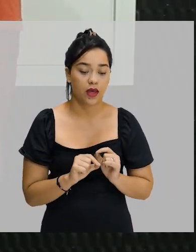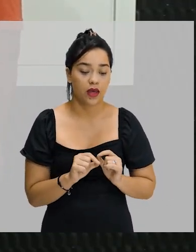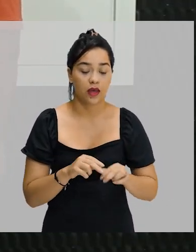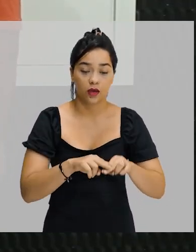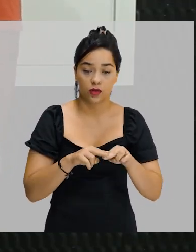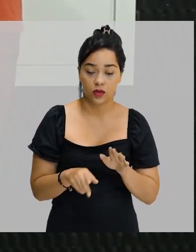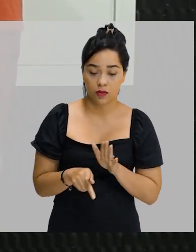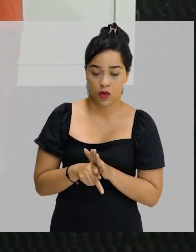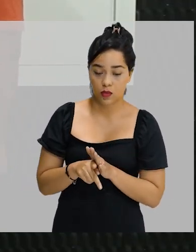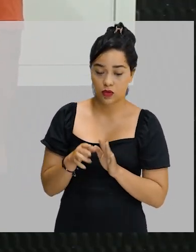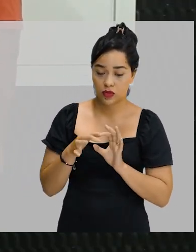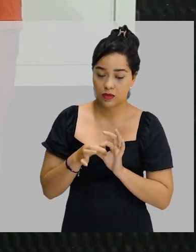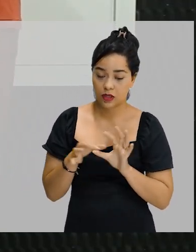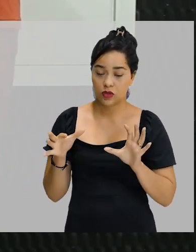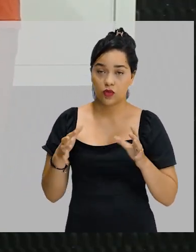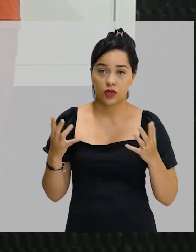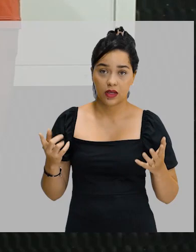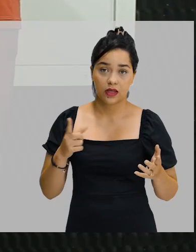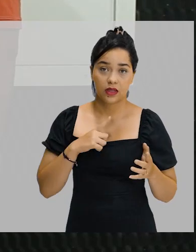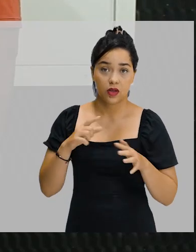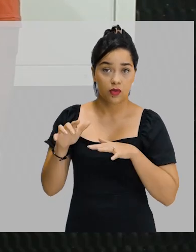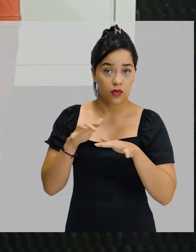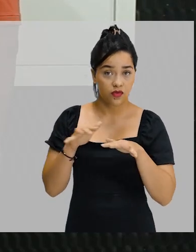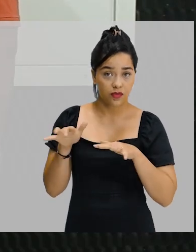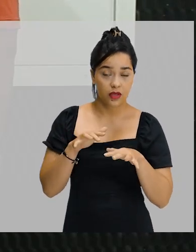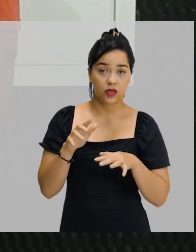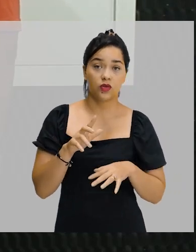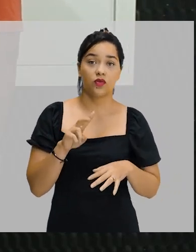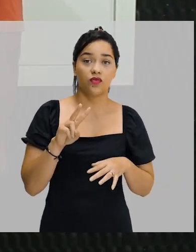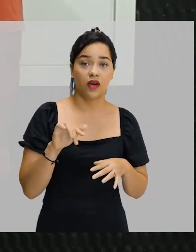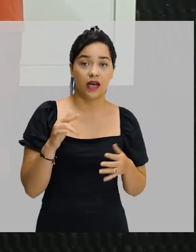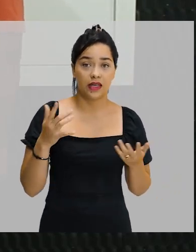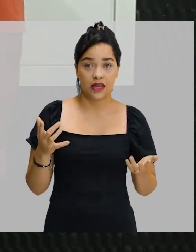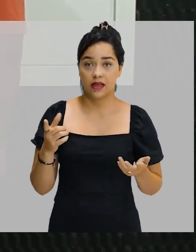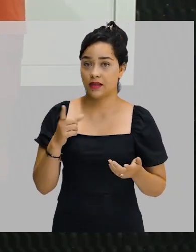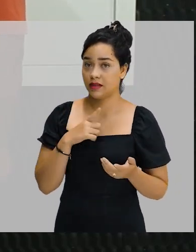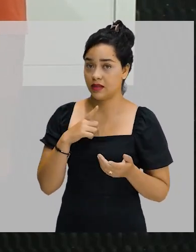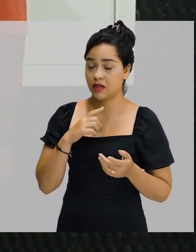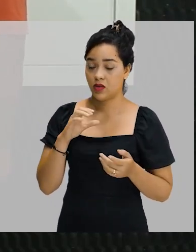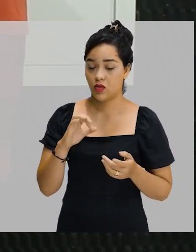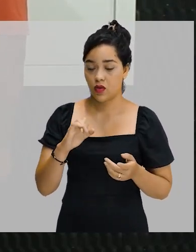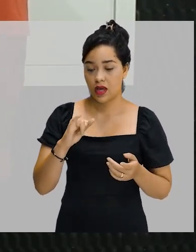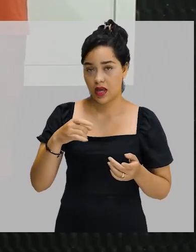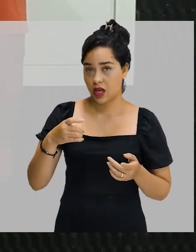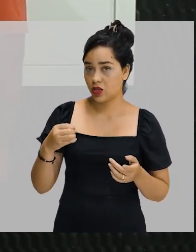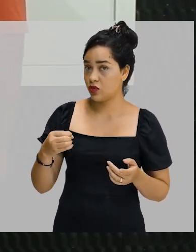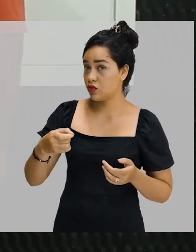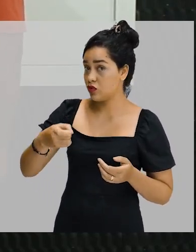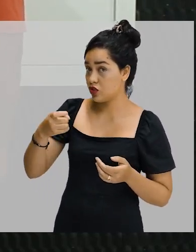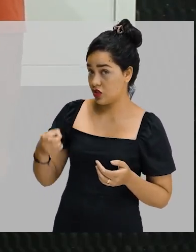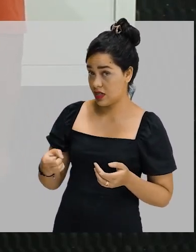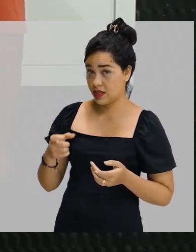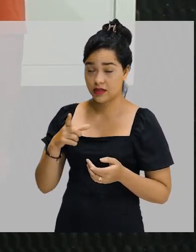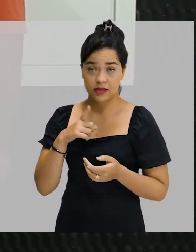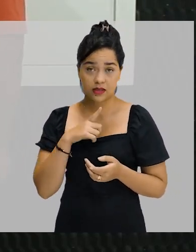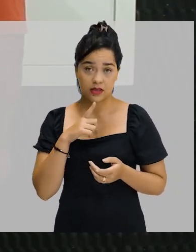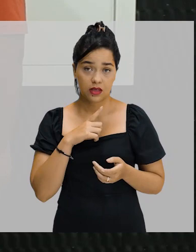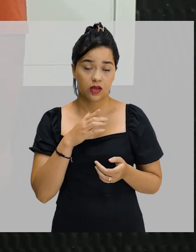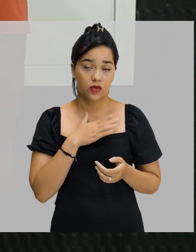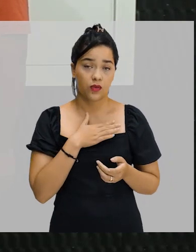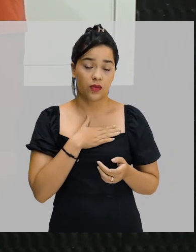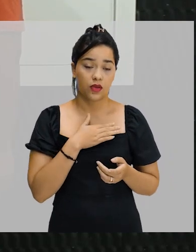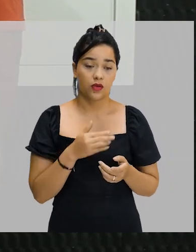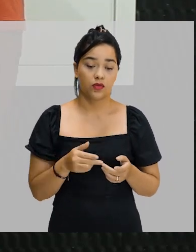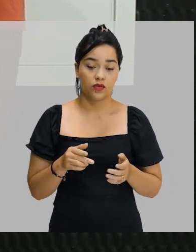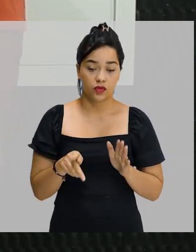justamente um ângulo de abertura que o movimento dessa partícula vai fazer aqui no eixo X, né? Aqui no meu eixo